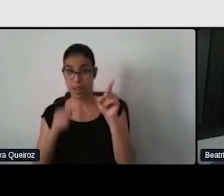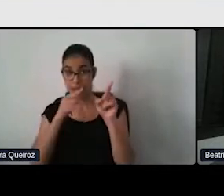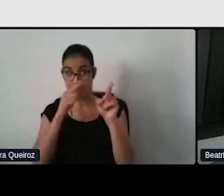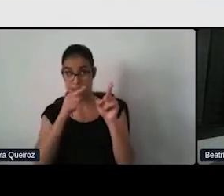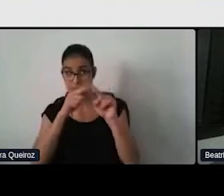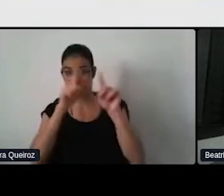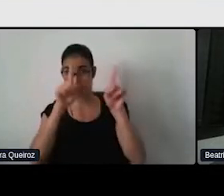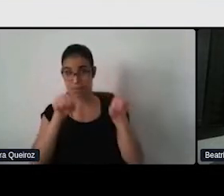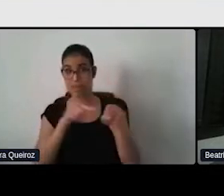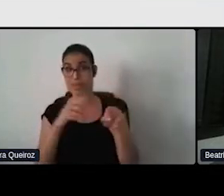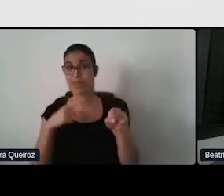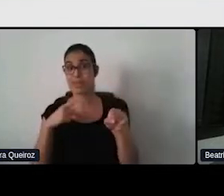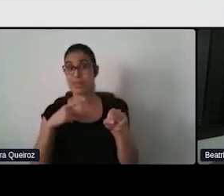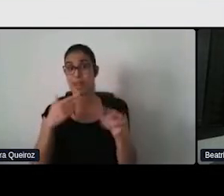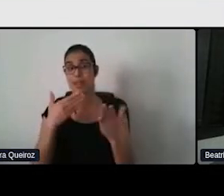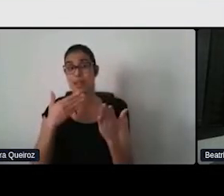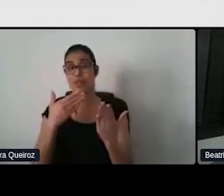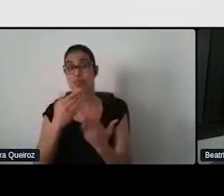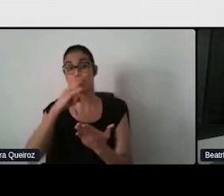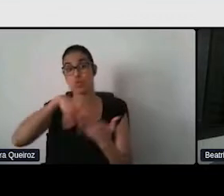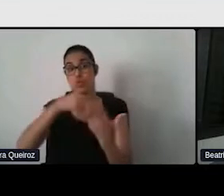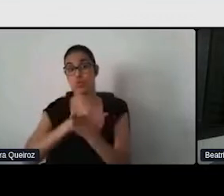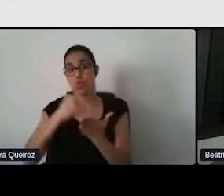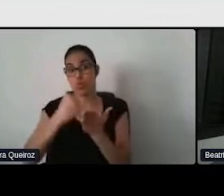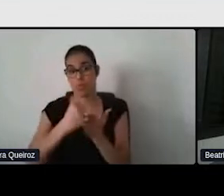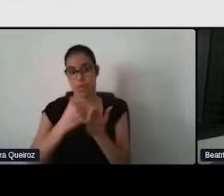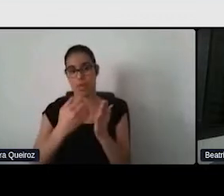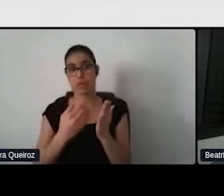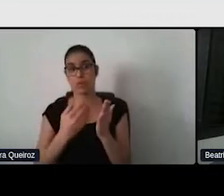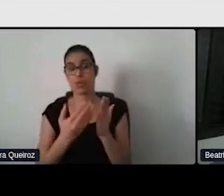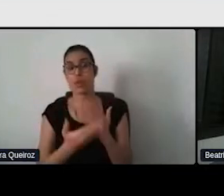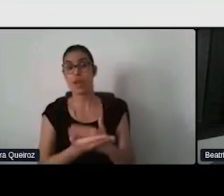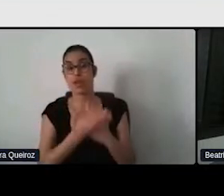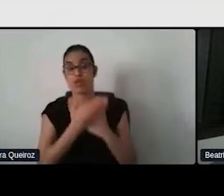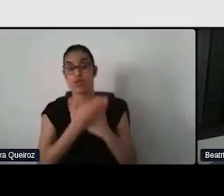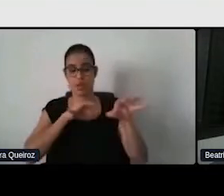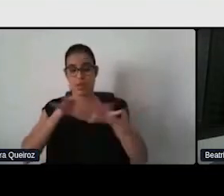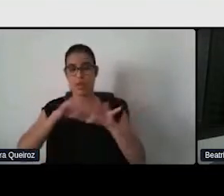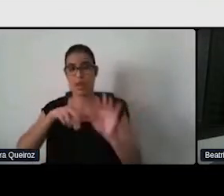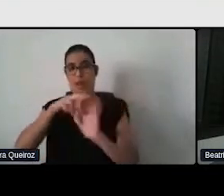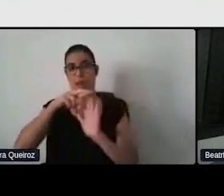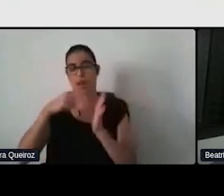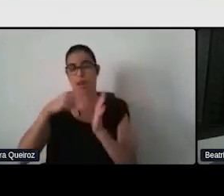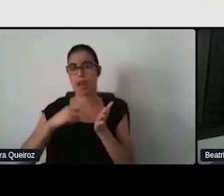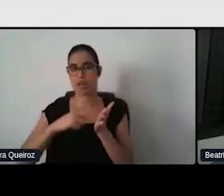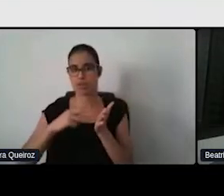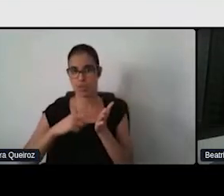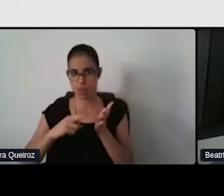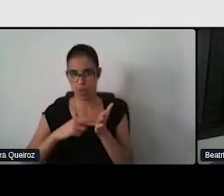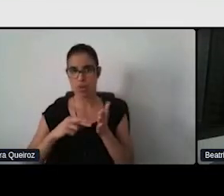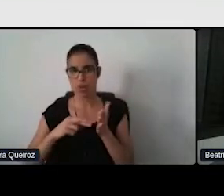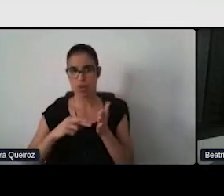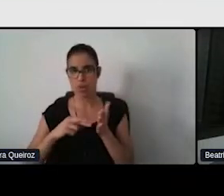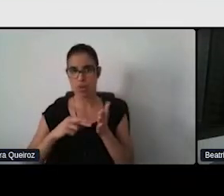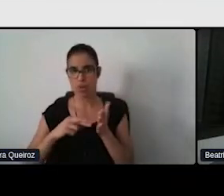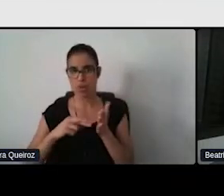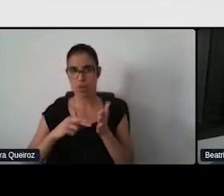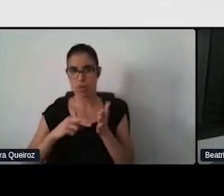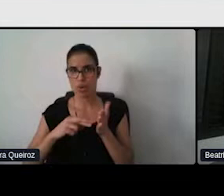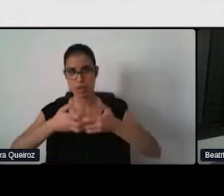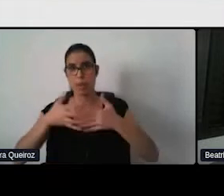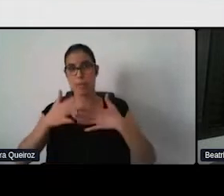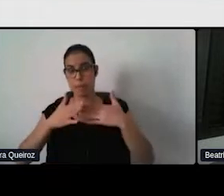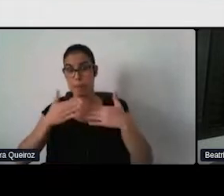como criar relatórios, né, visualizações mais acessíveis. E o Tableau tem vários artigos escritos pela comunidade